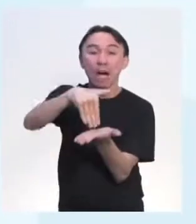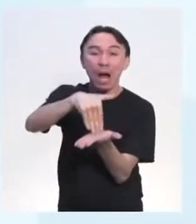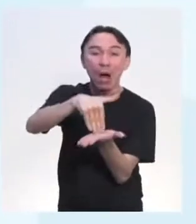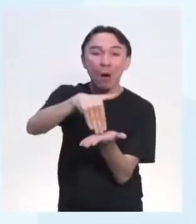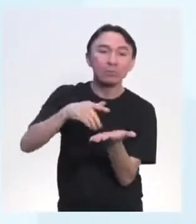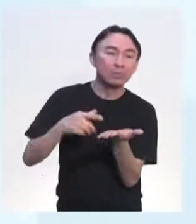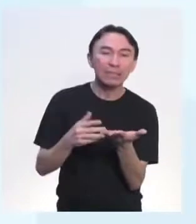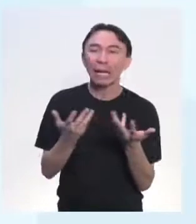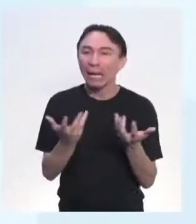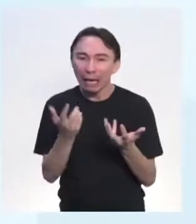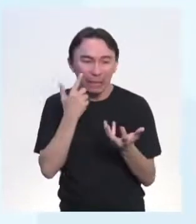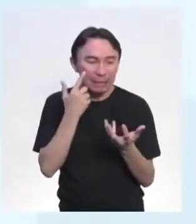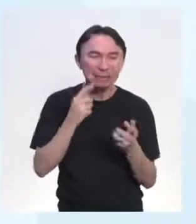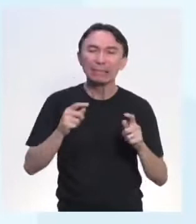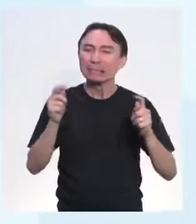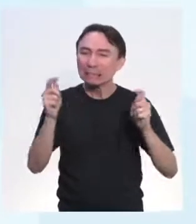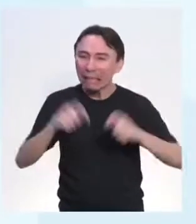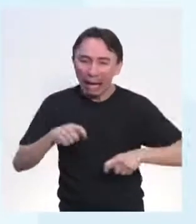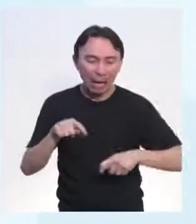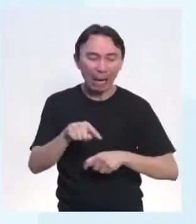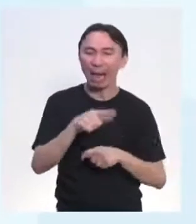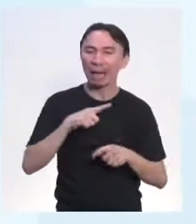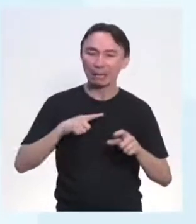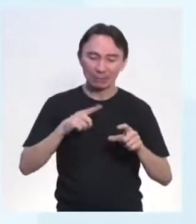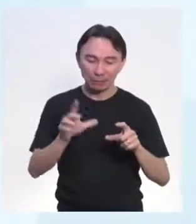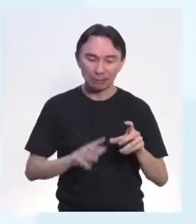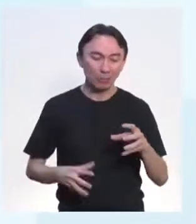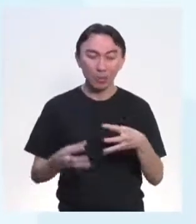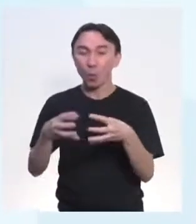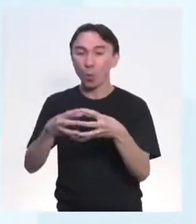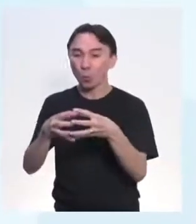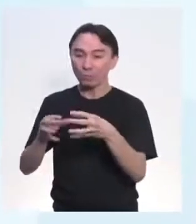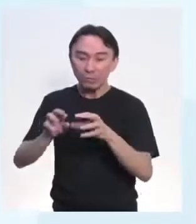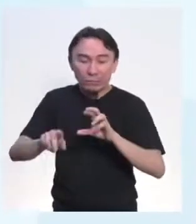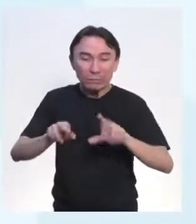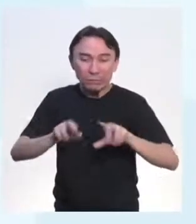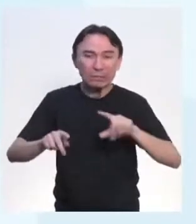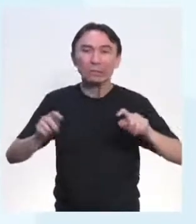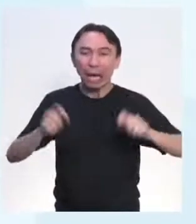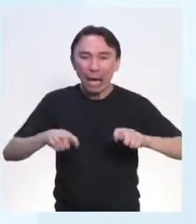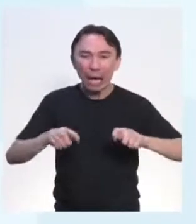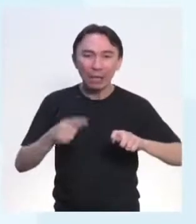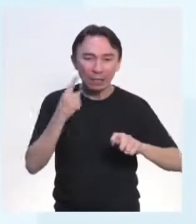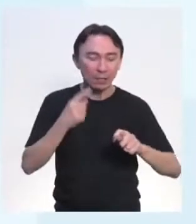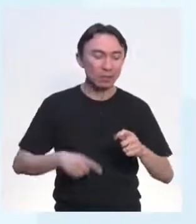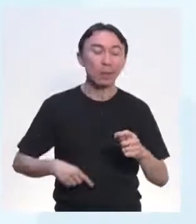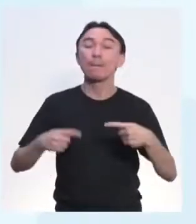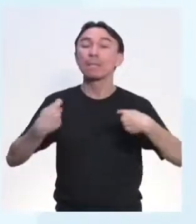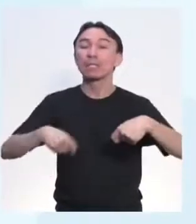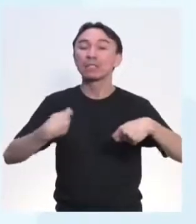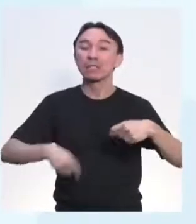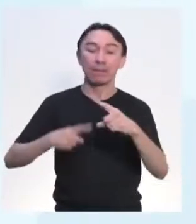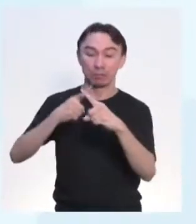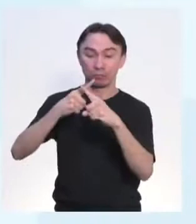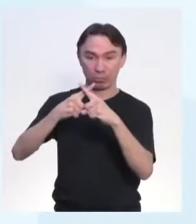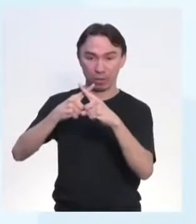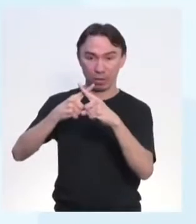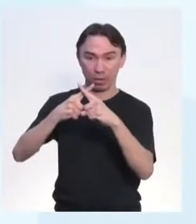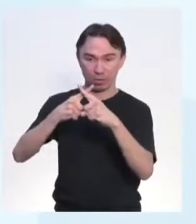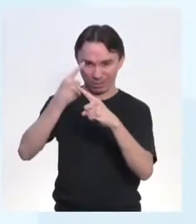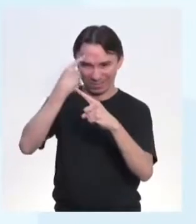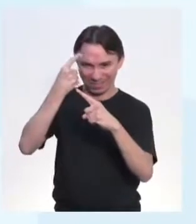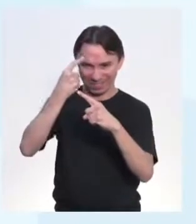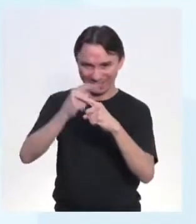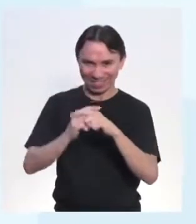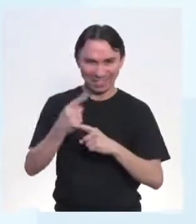de seleções diferentes que vai formar, nós vamos multiplicar os resultados. Lembram disso do exemplo?